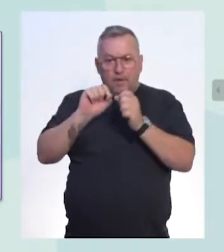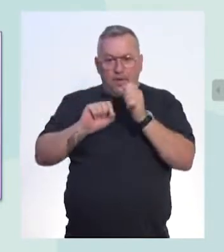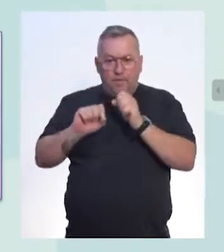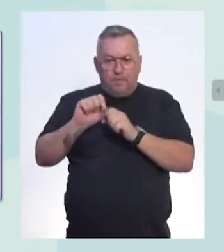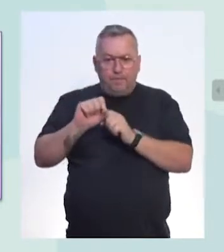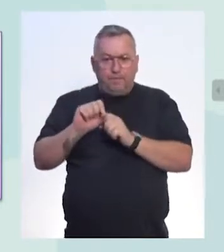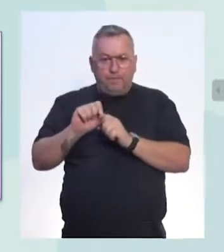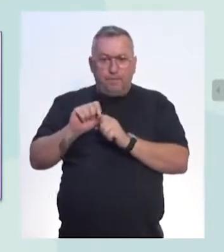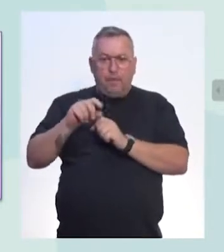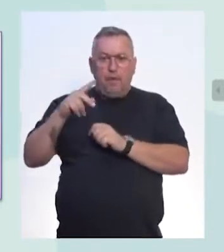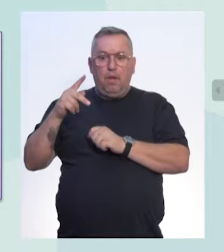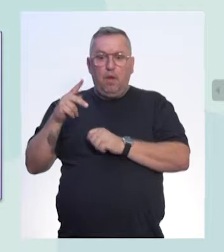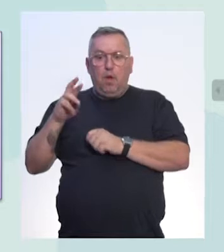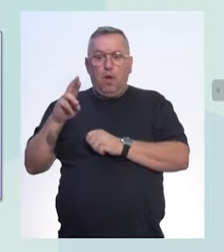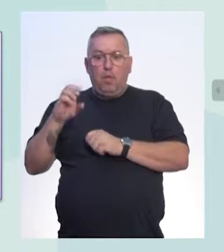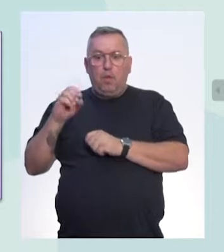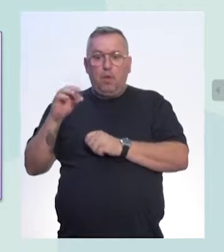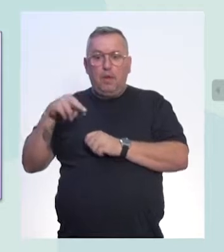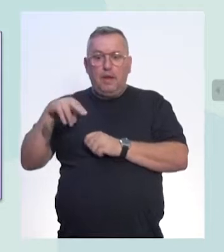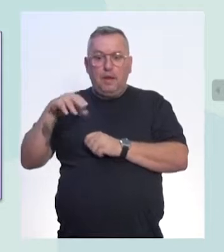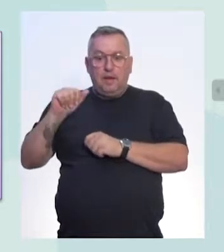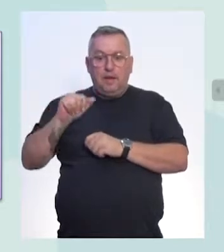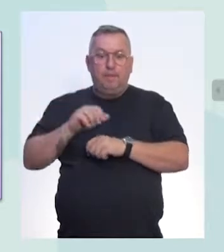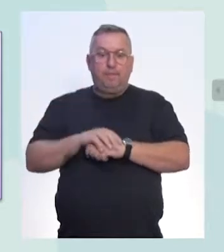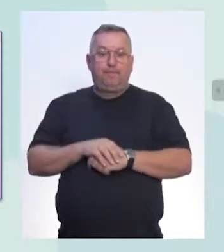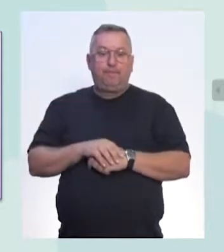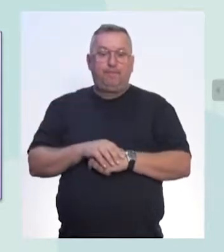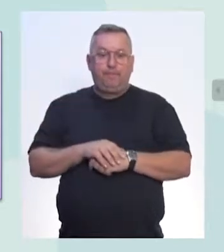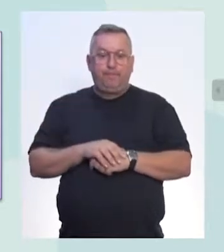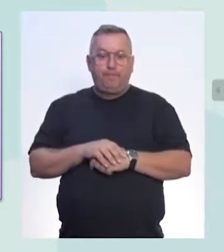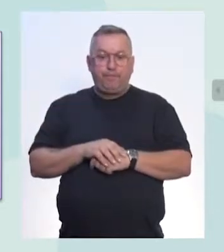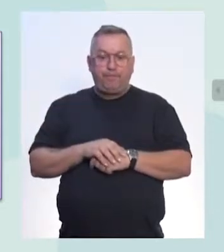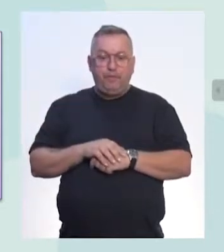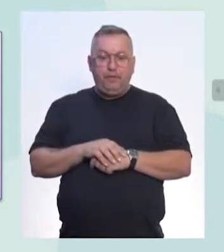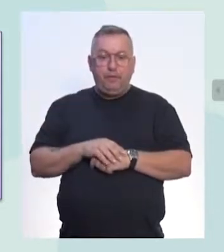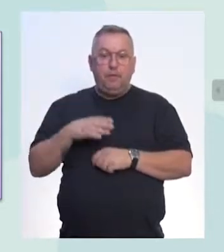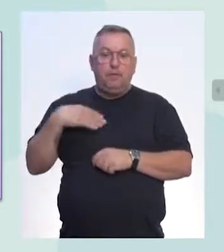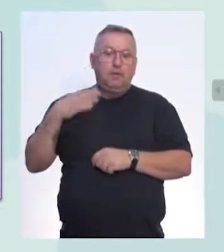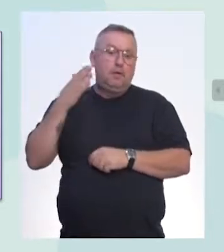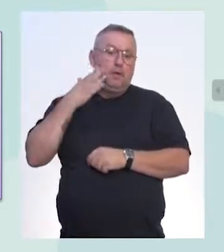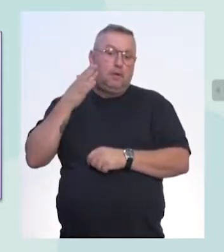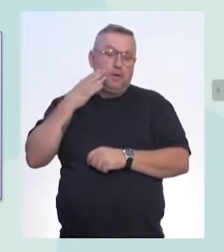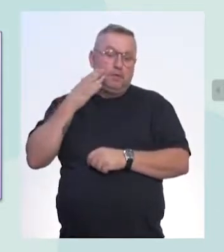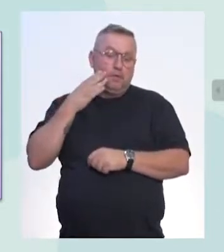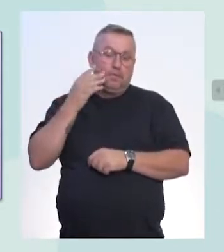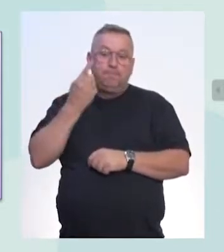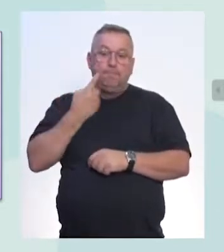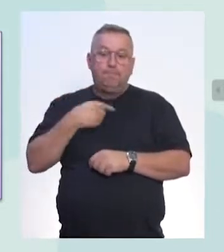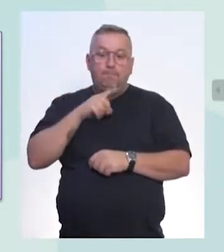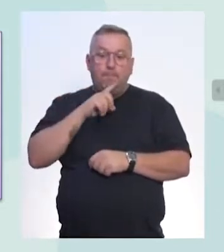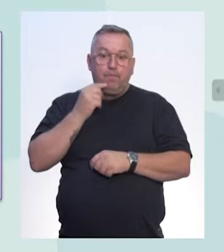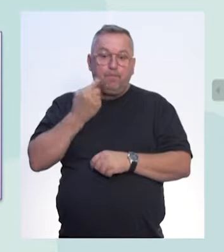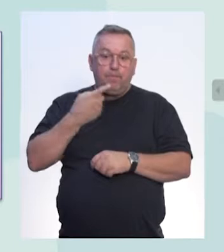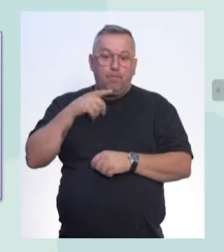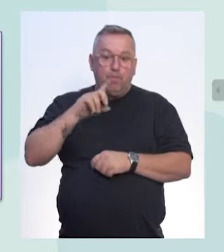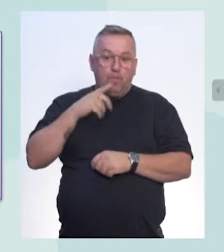as proteínas. Então, o que eu vou fazer? Eu sei que o sorvete